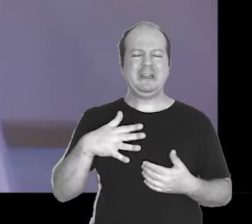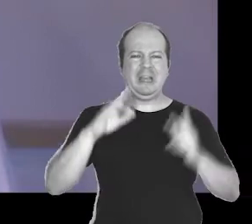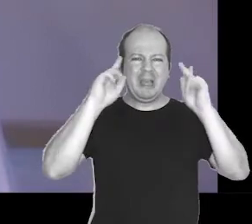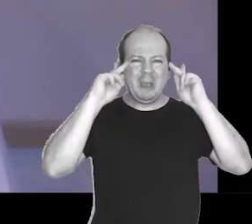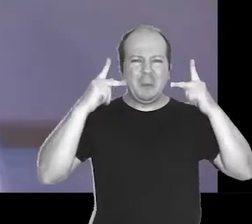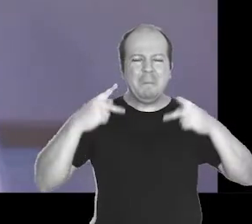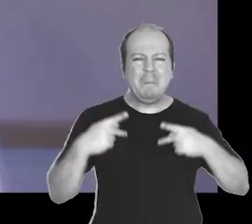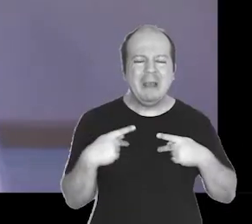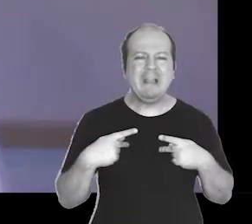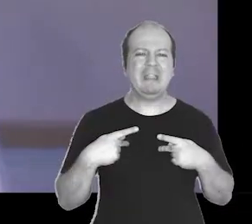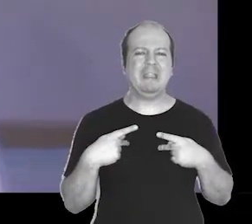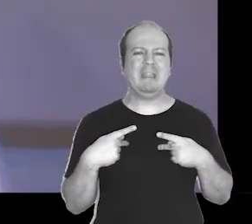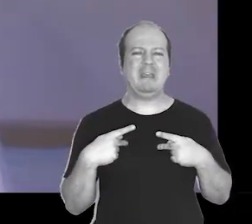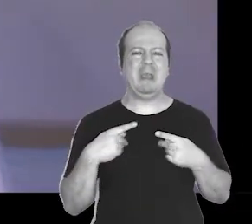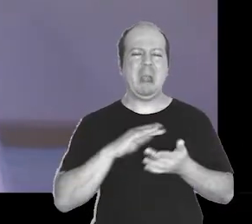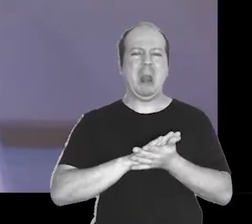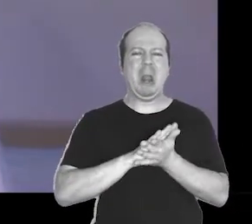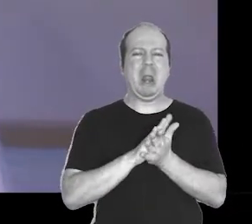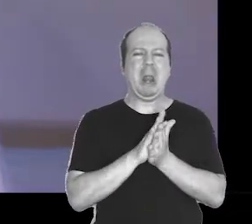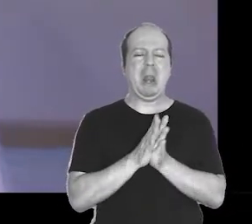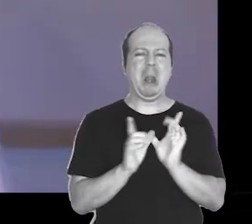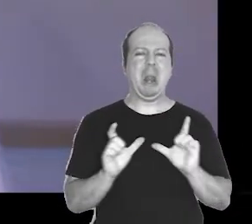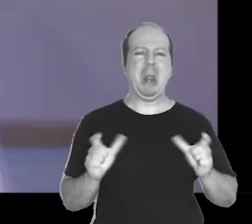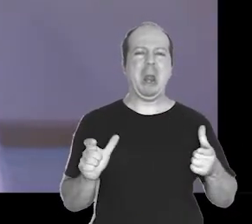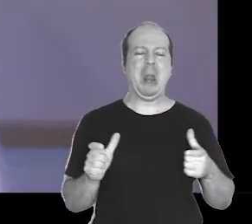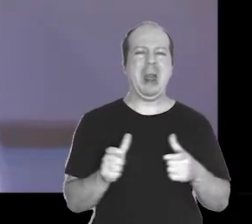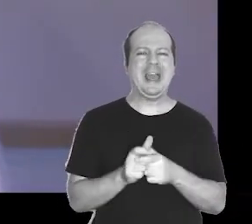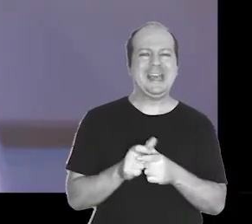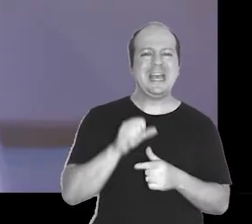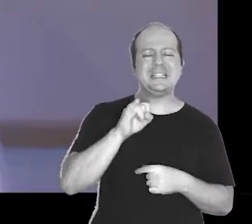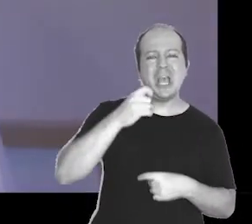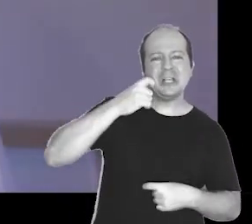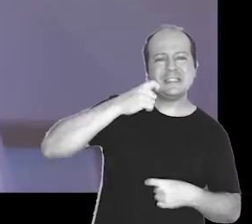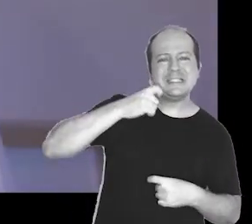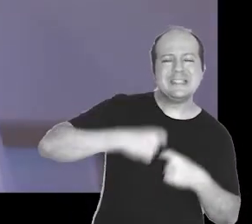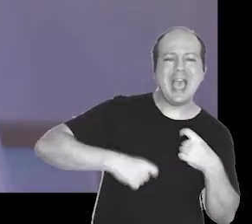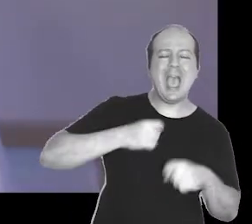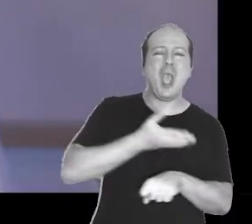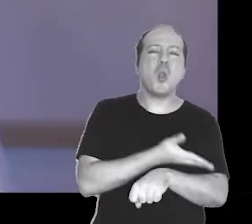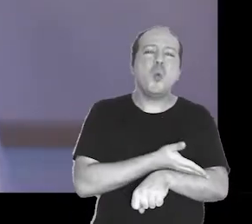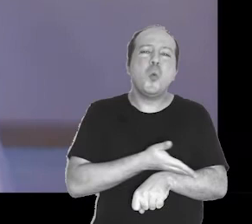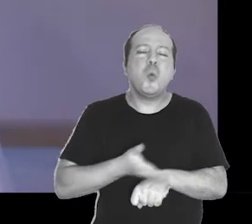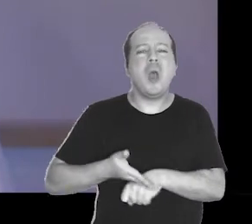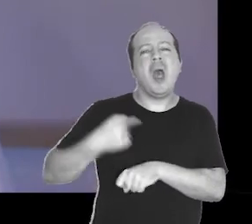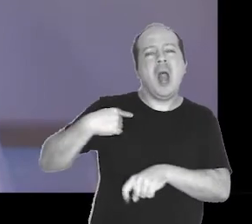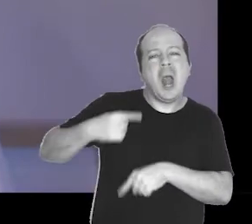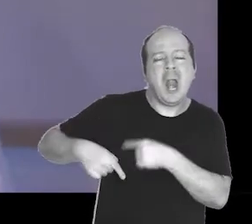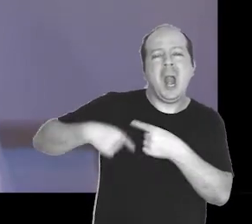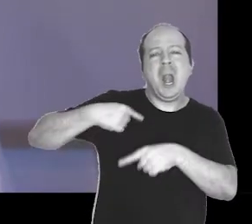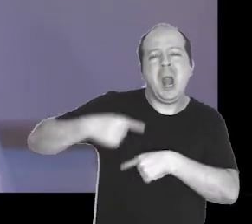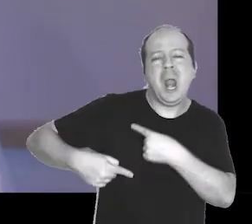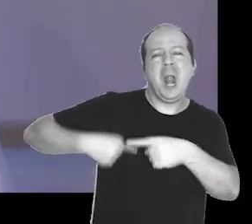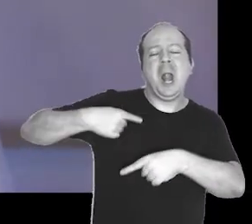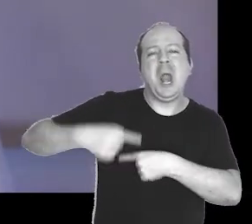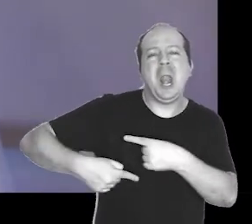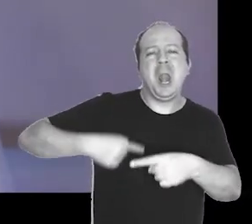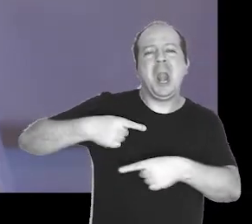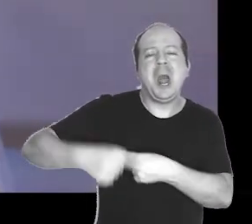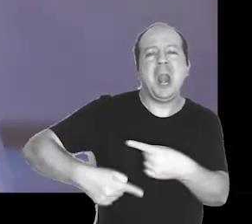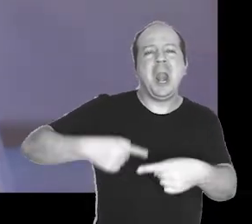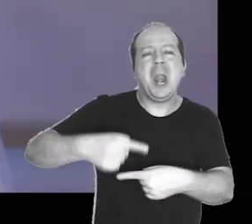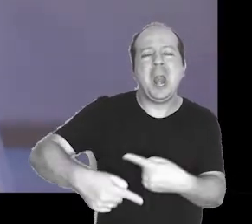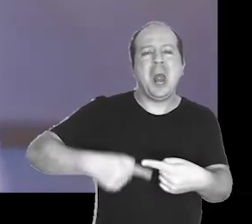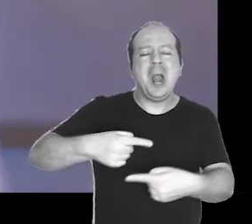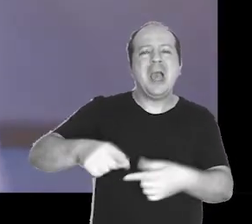se extinguiria em breve se o sexo não fosse um costume, uma tradição e uma